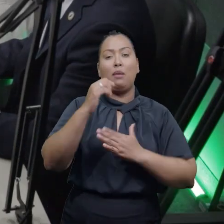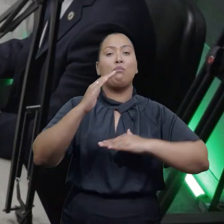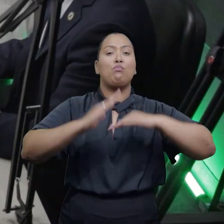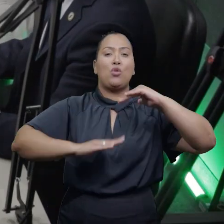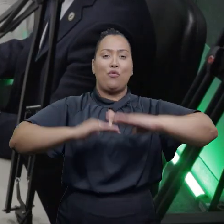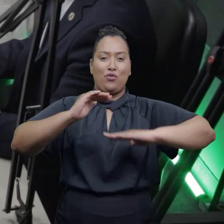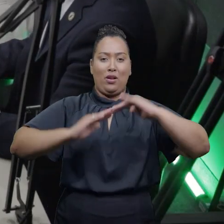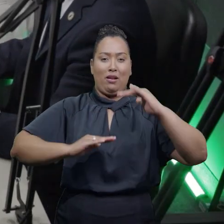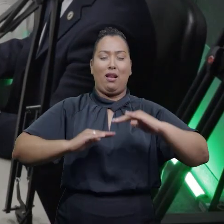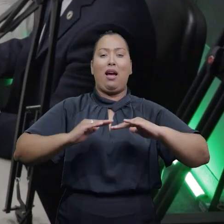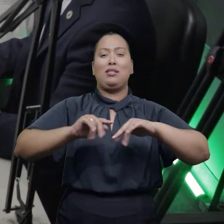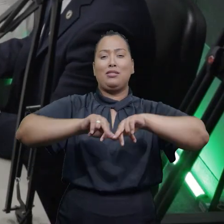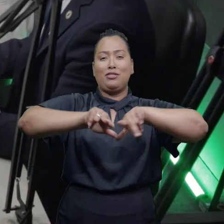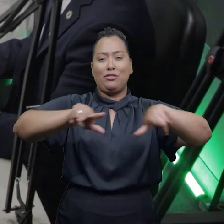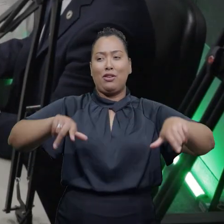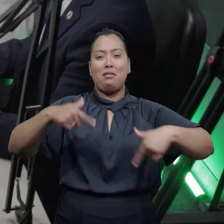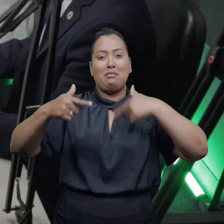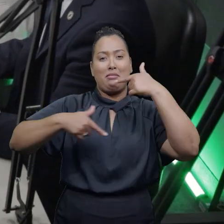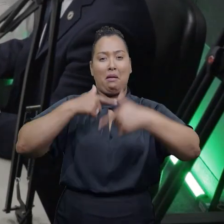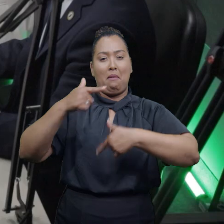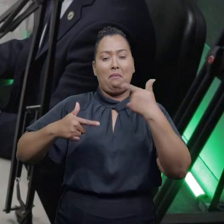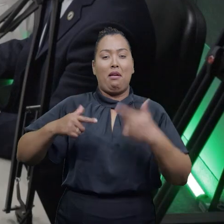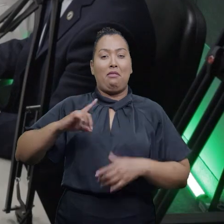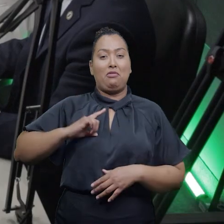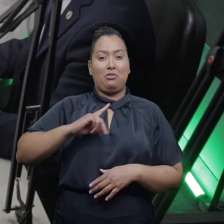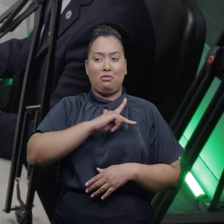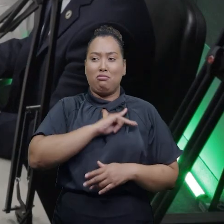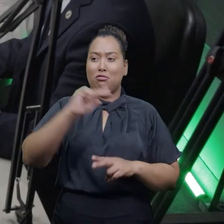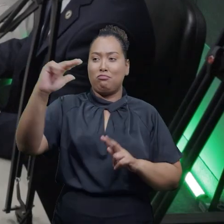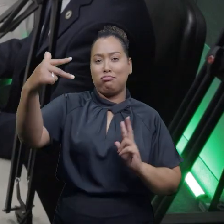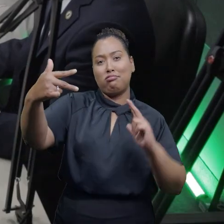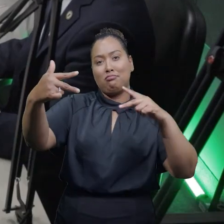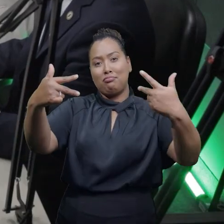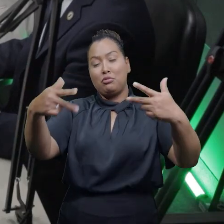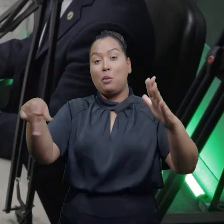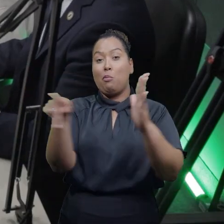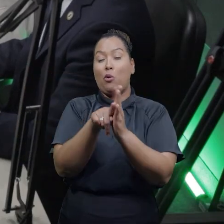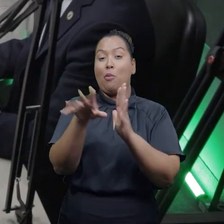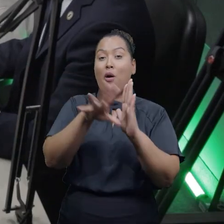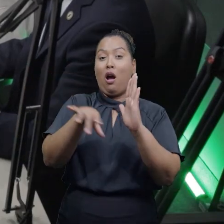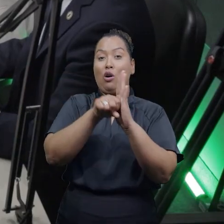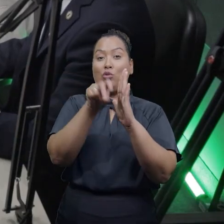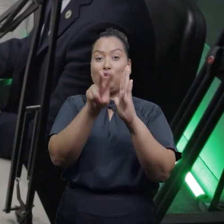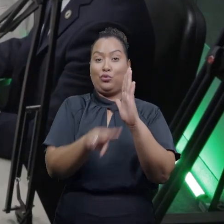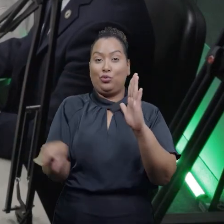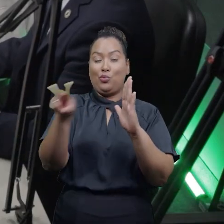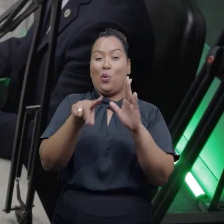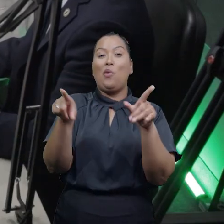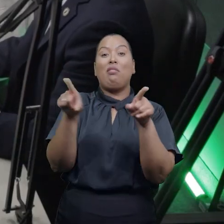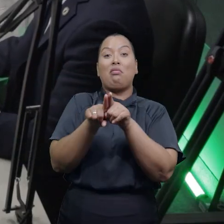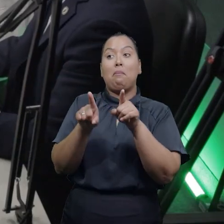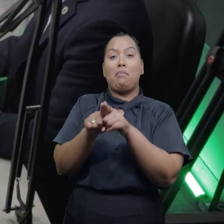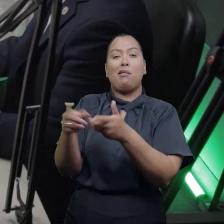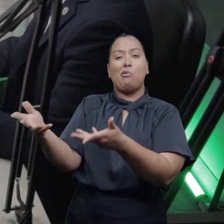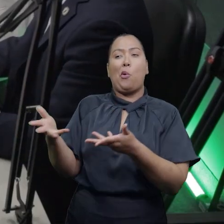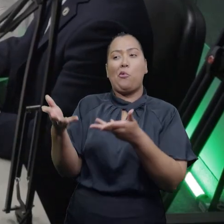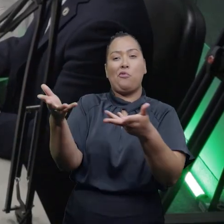equipe que está aqui com a gente da Defensoria Pública, né, para fazer essa gravação, a equipe do audiovisual e com